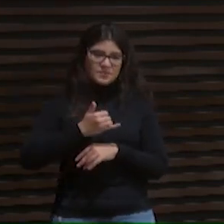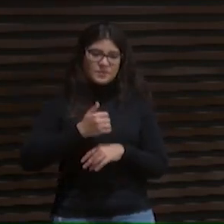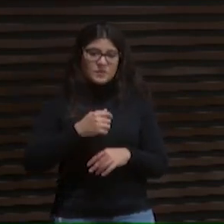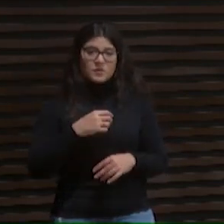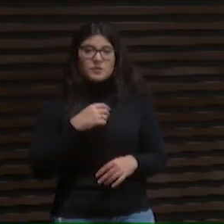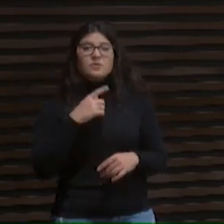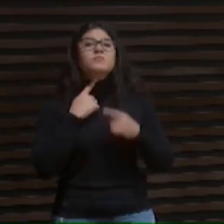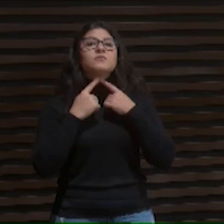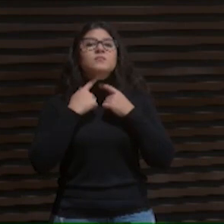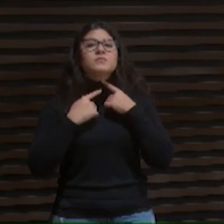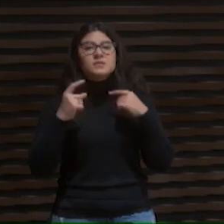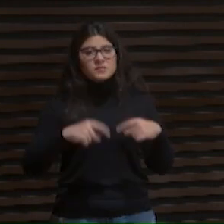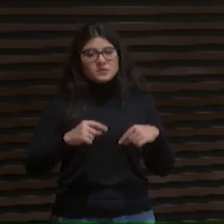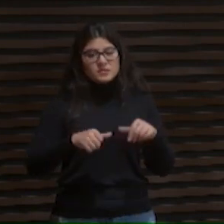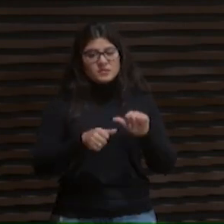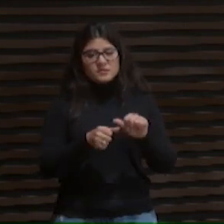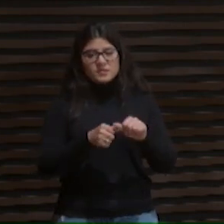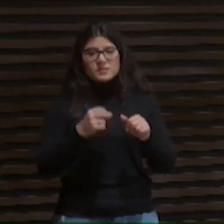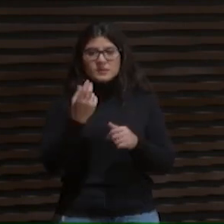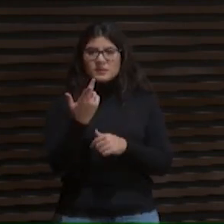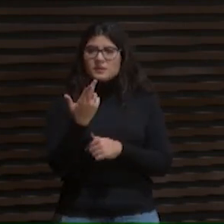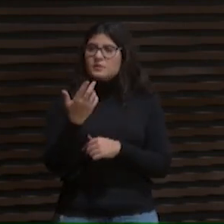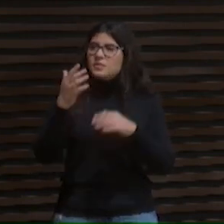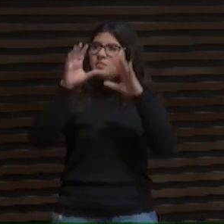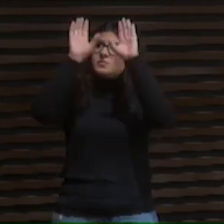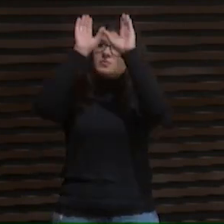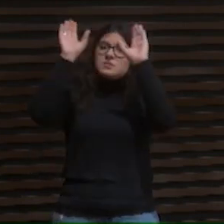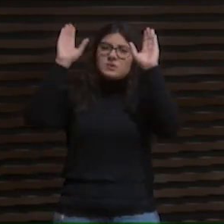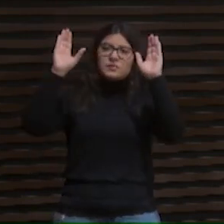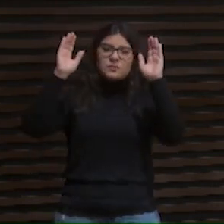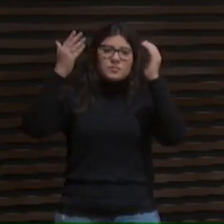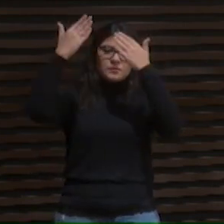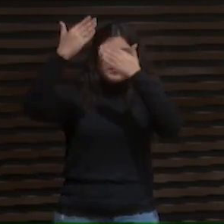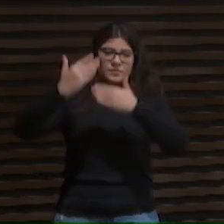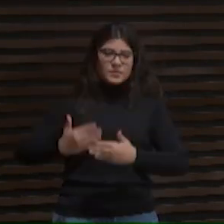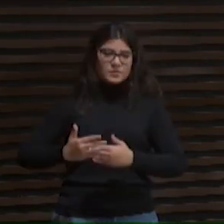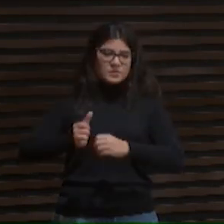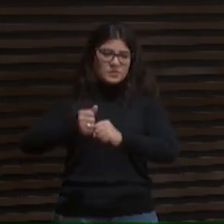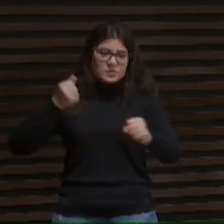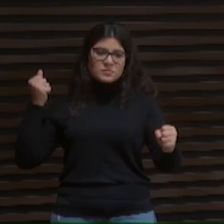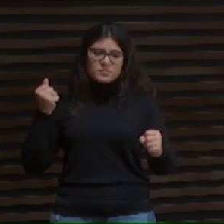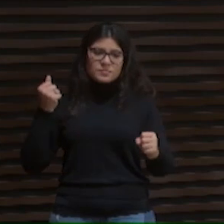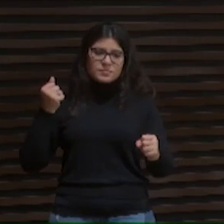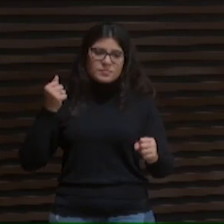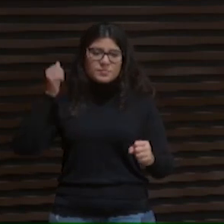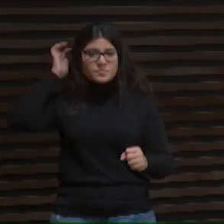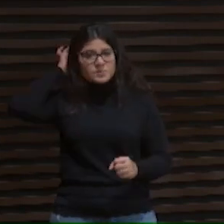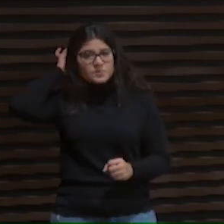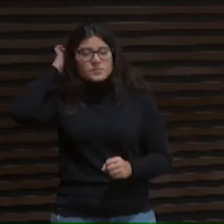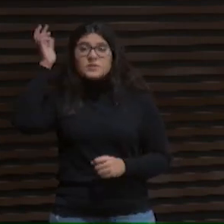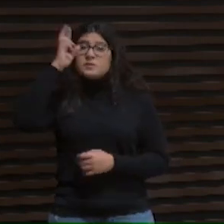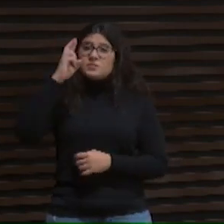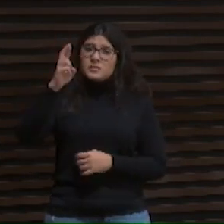é determinada no céu. O véu se rasgou de cima a baixo. É o